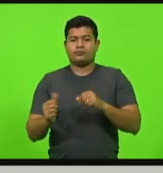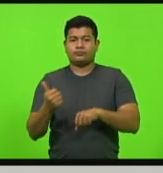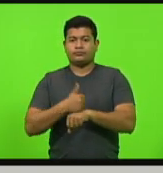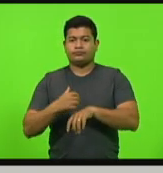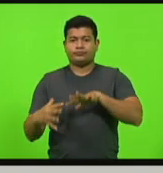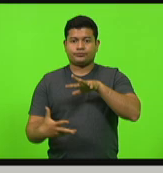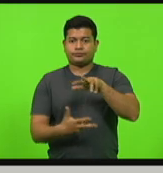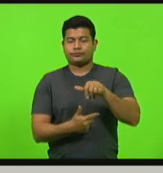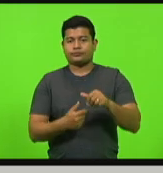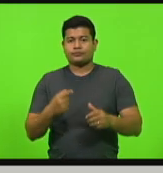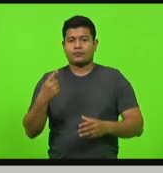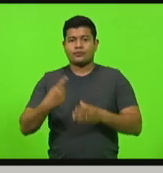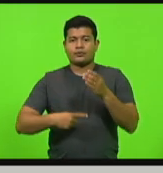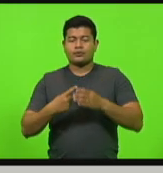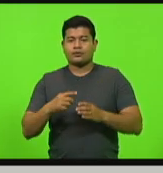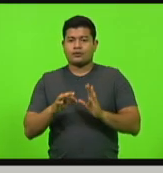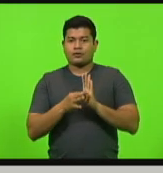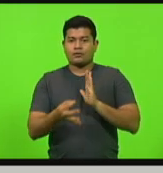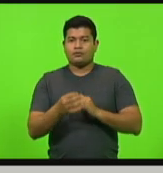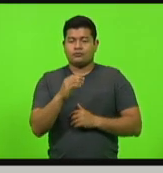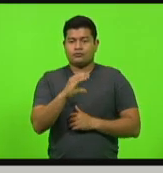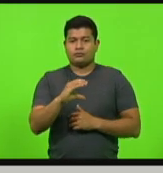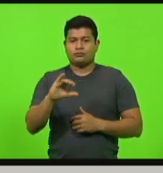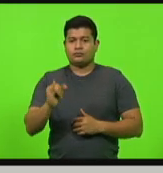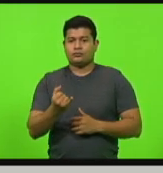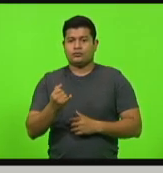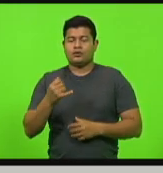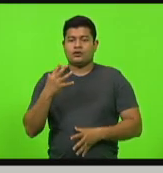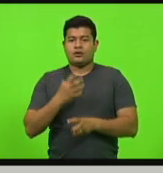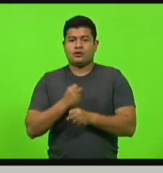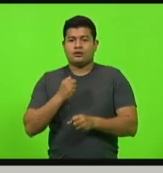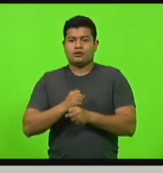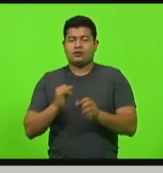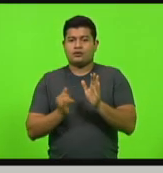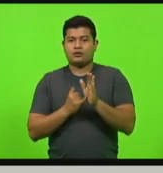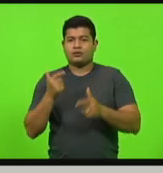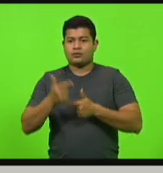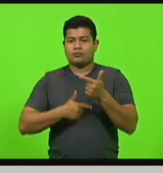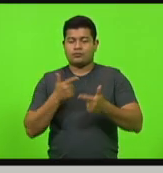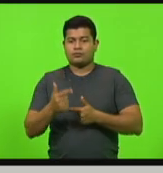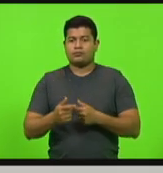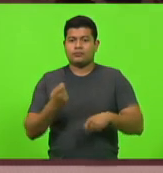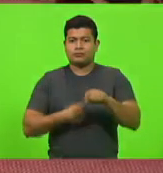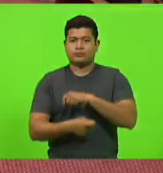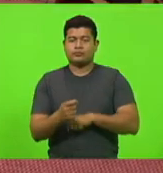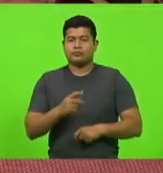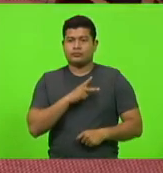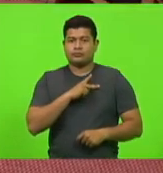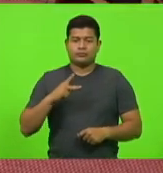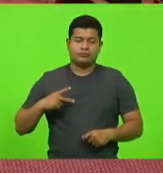Constituição e Justiça, Comissão de Finanças e Tributação e Comissão de Trabalho, Administração e Serviço Público. É em discussão.